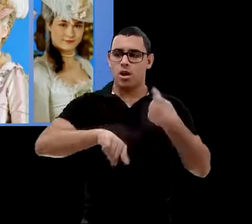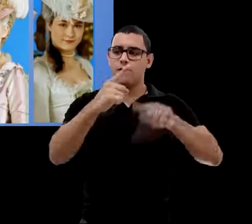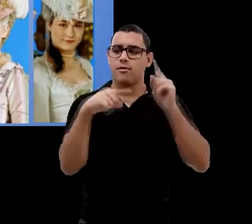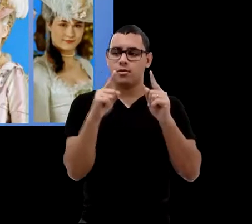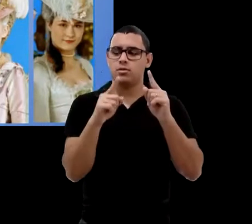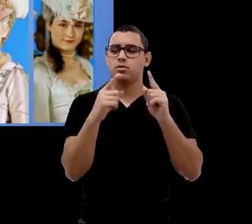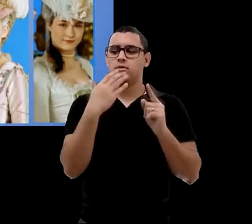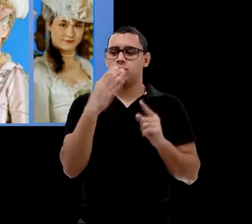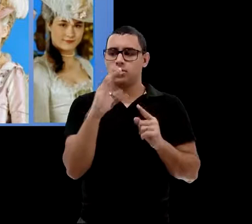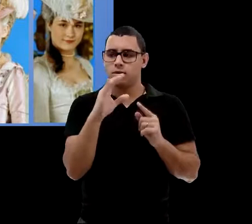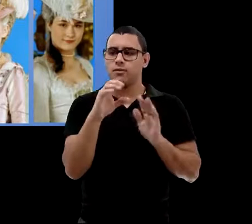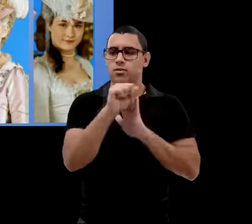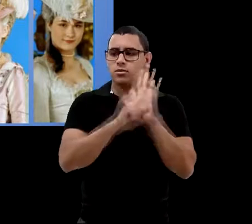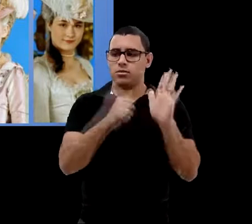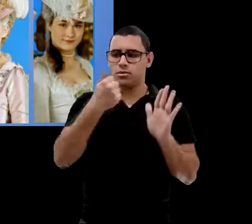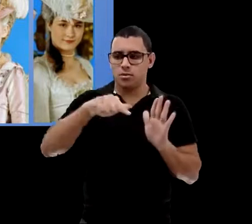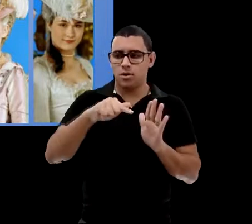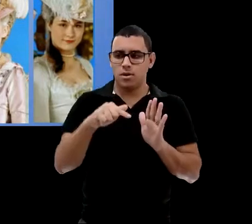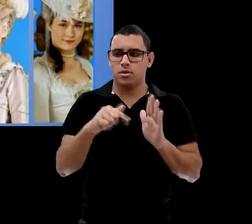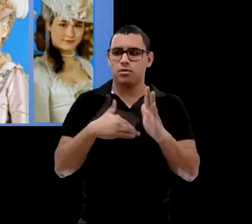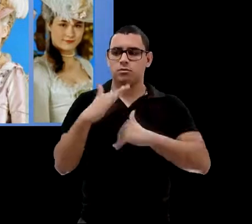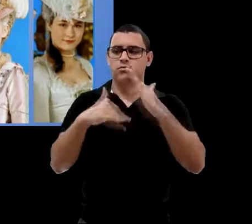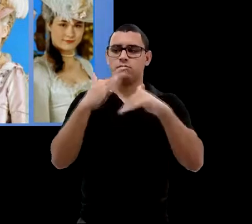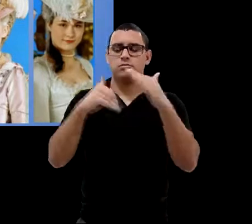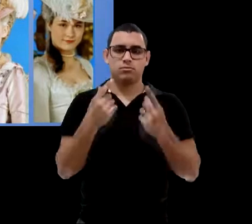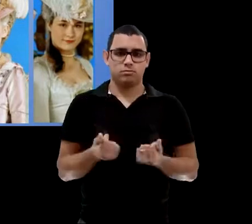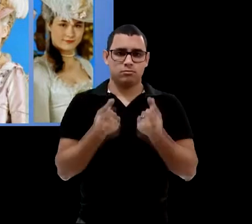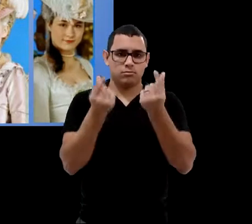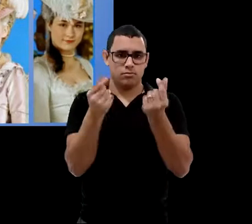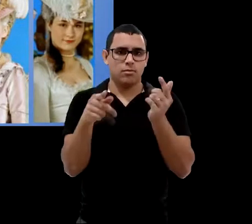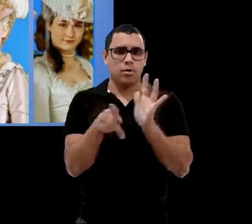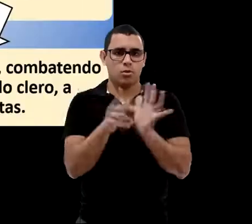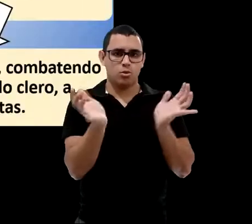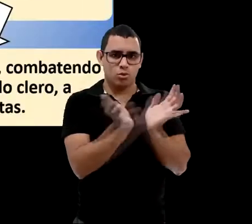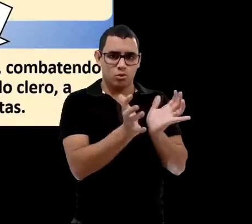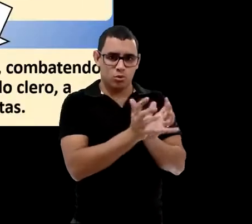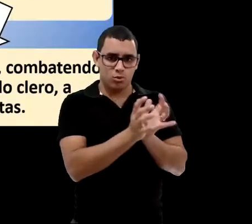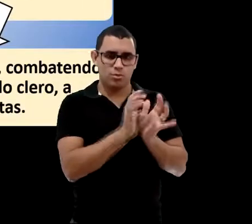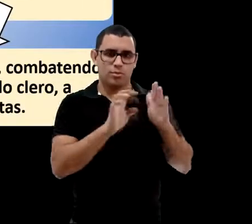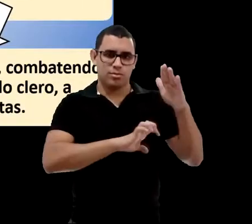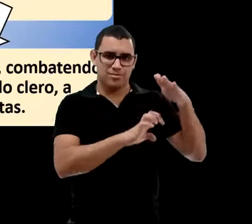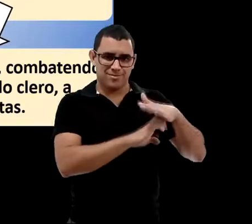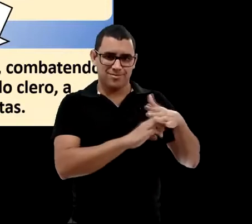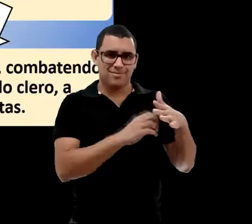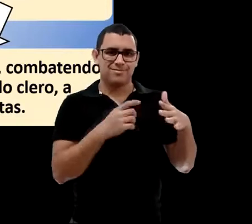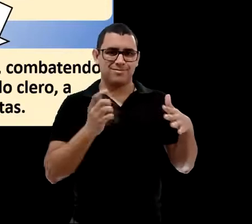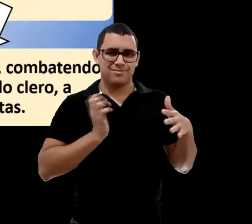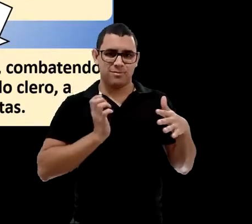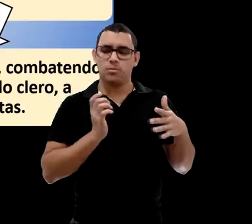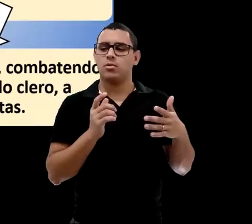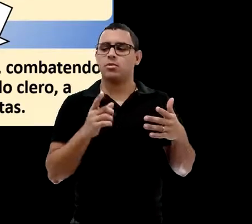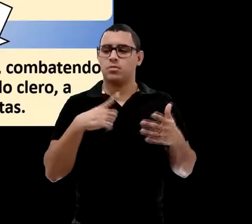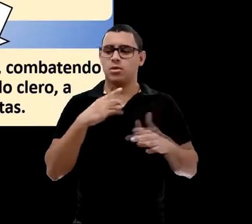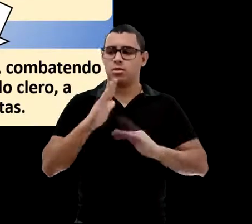XVII, a ascensão econômica da burguesia e a crise do antigo regime. Com